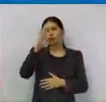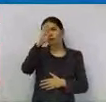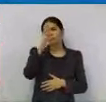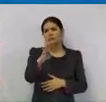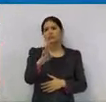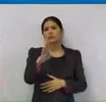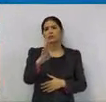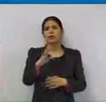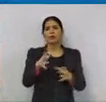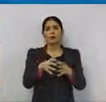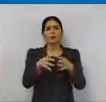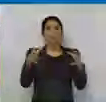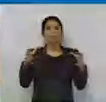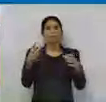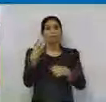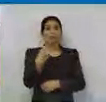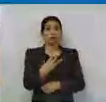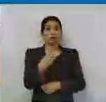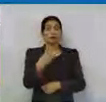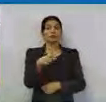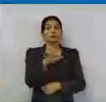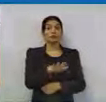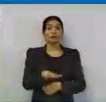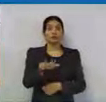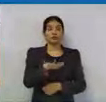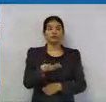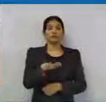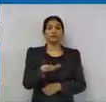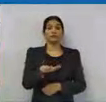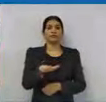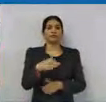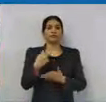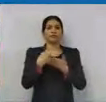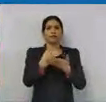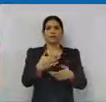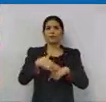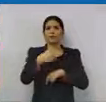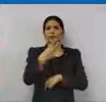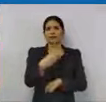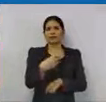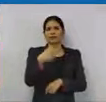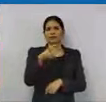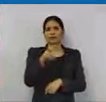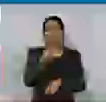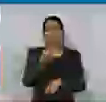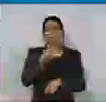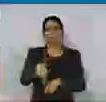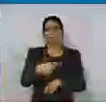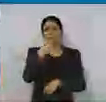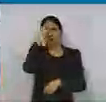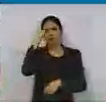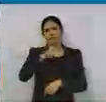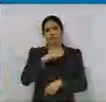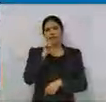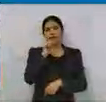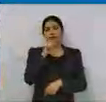3 setores, beneficiariam 350 mil pessoas. Principais intervenções,